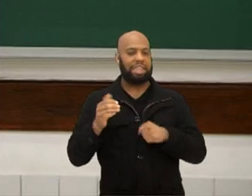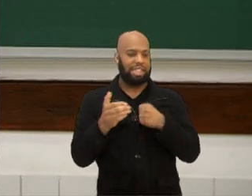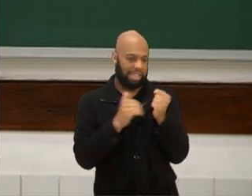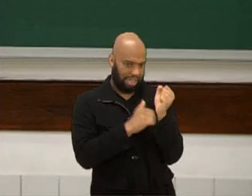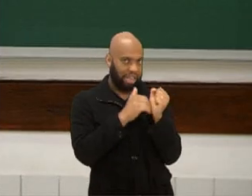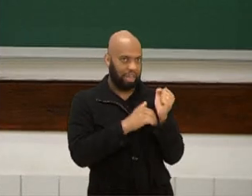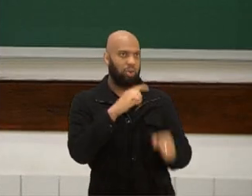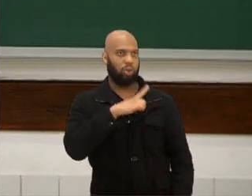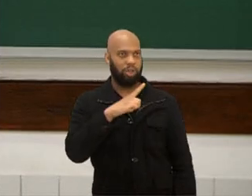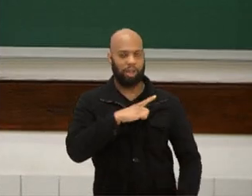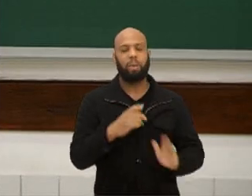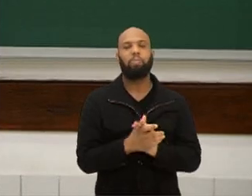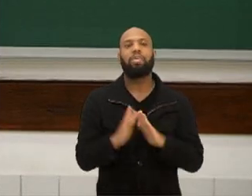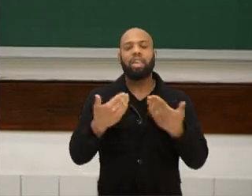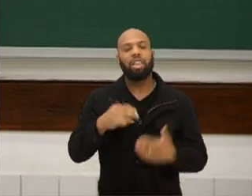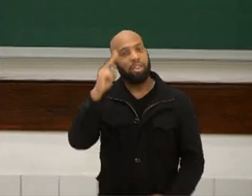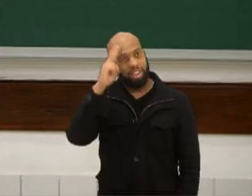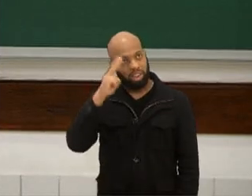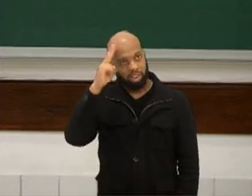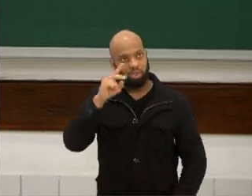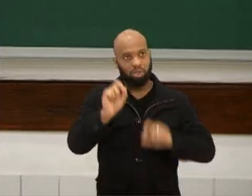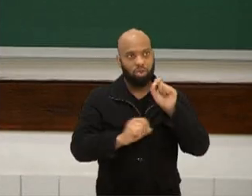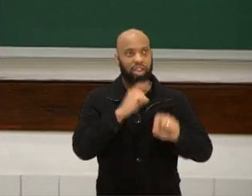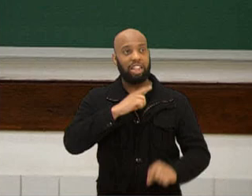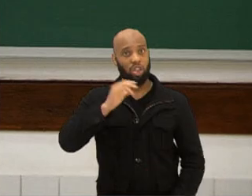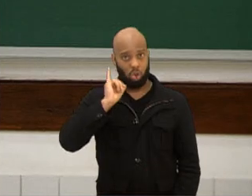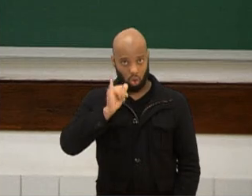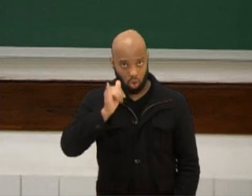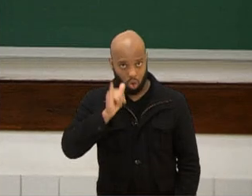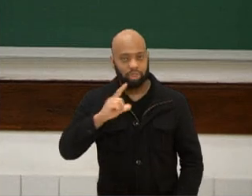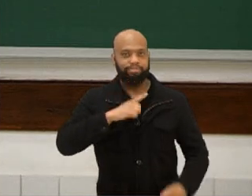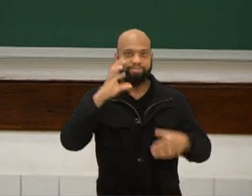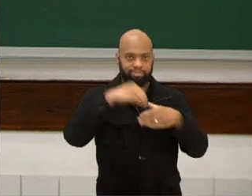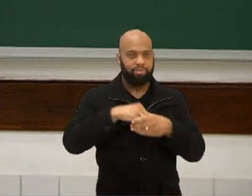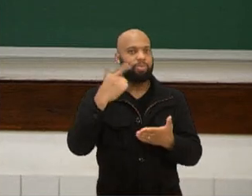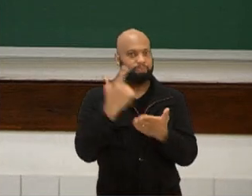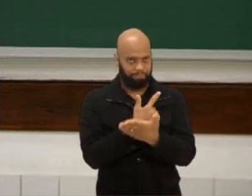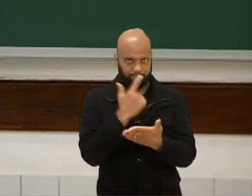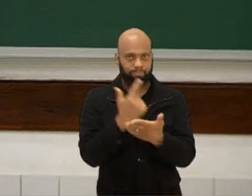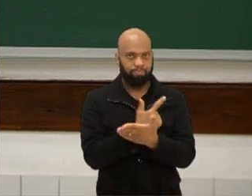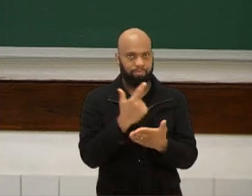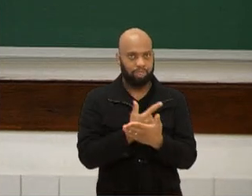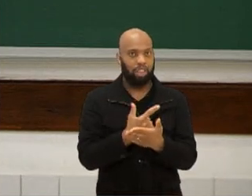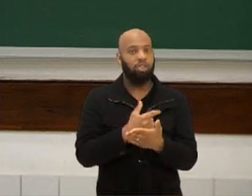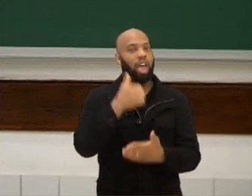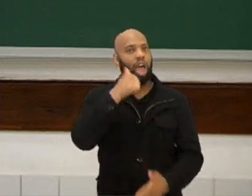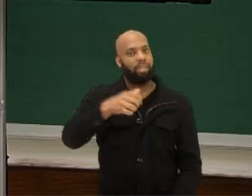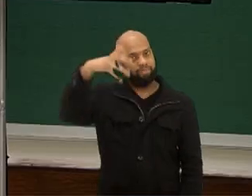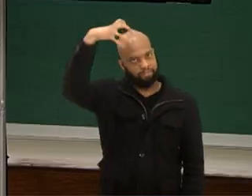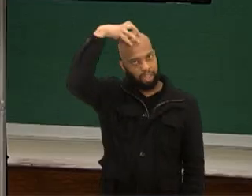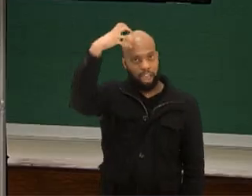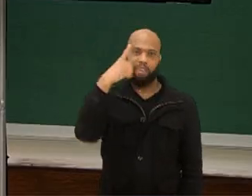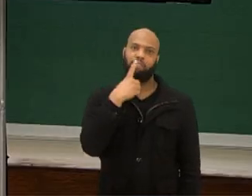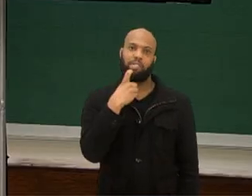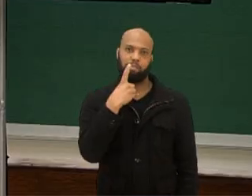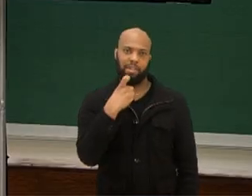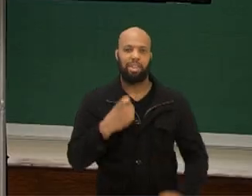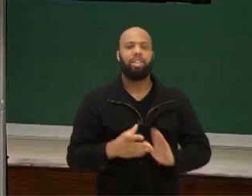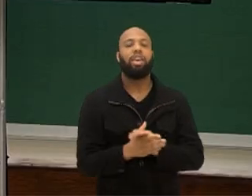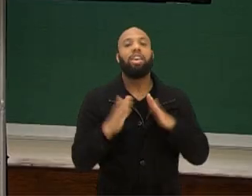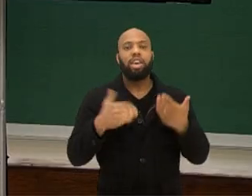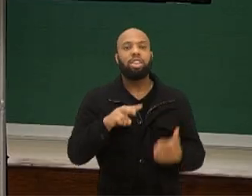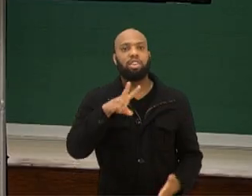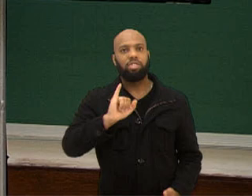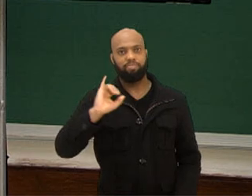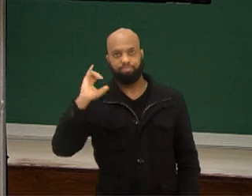segredos. Então, essa é a história narrada ali no livro a Rainha Vermelha. Então, tudo isso